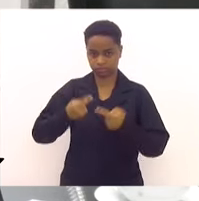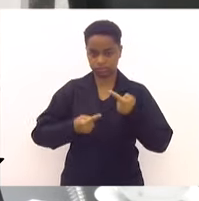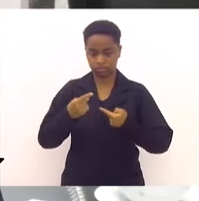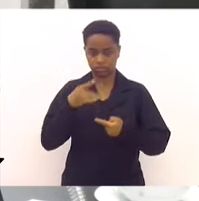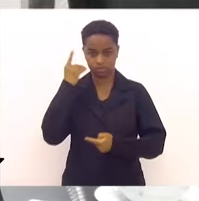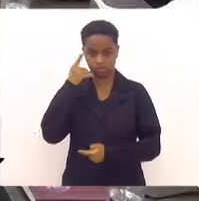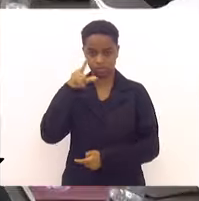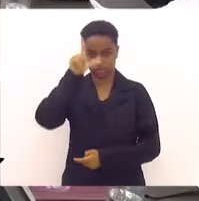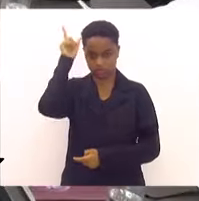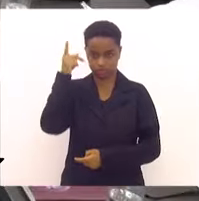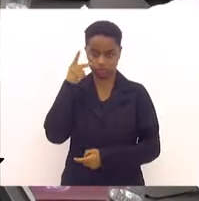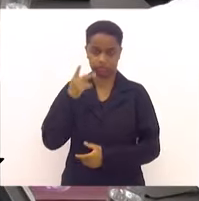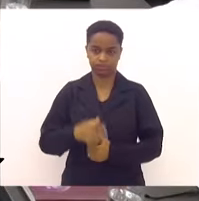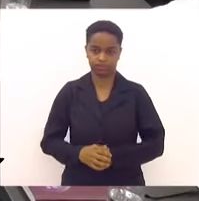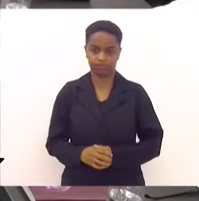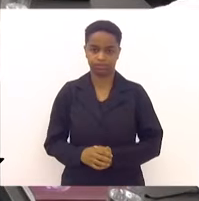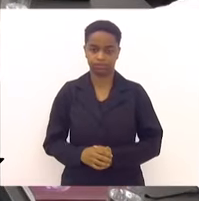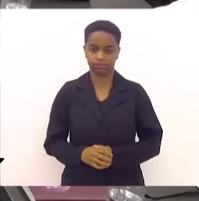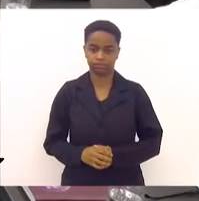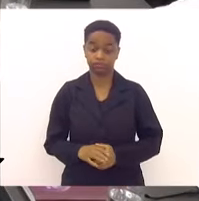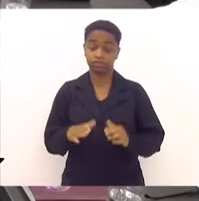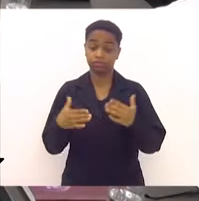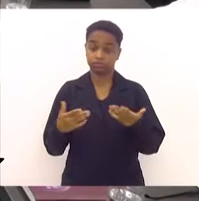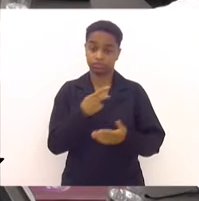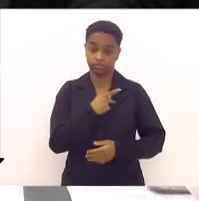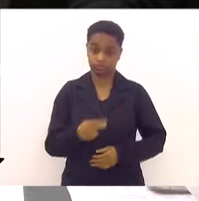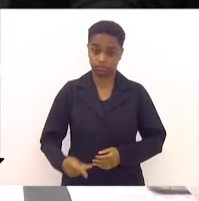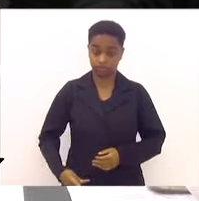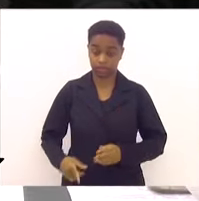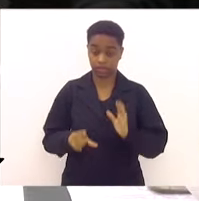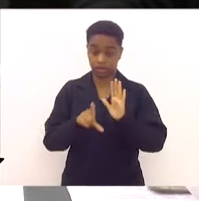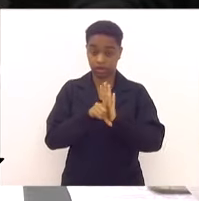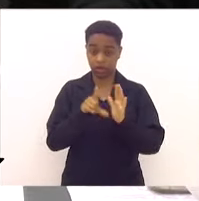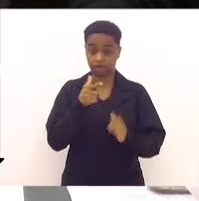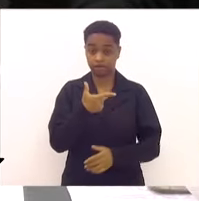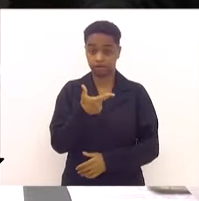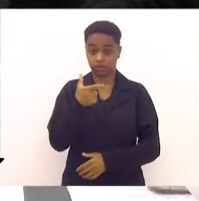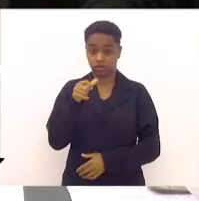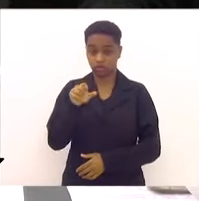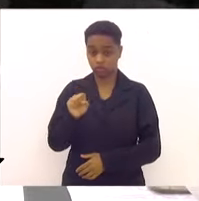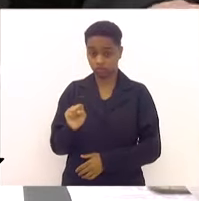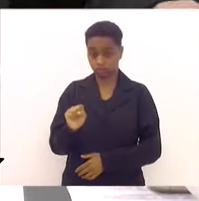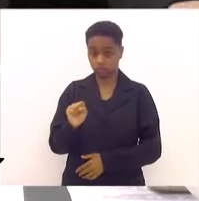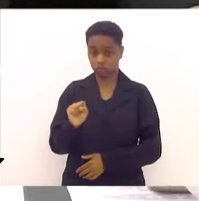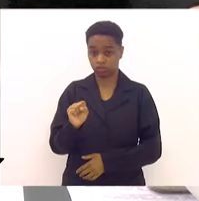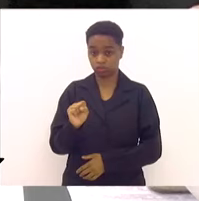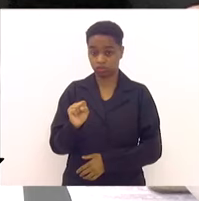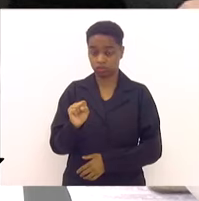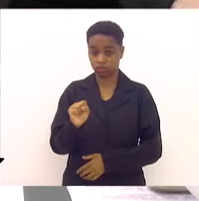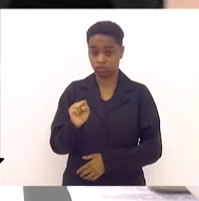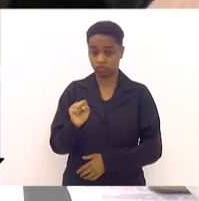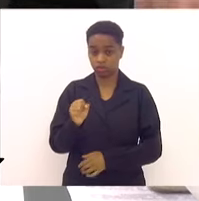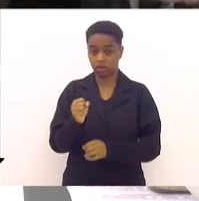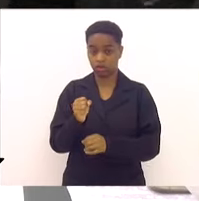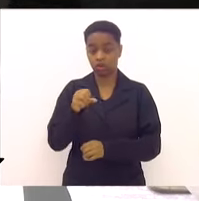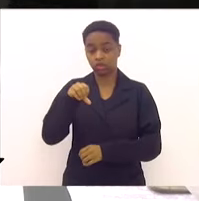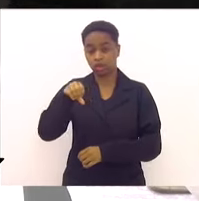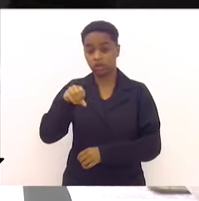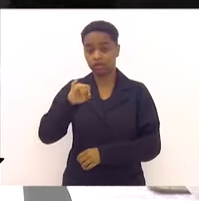deputado Luiz Paulo. Senhor presidente, a Lei 28, de 9 de janeiro